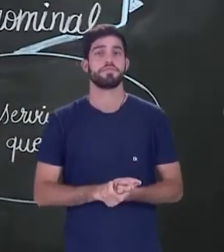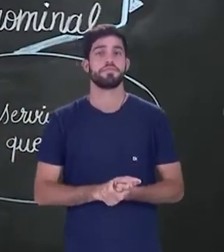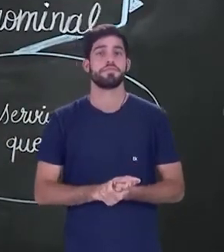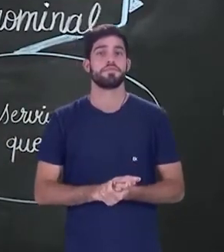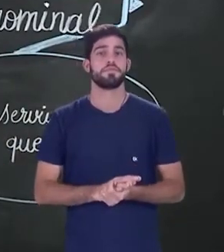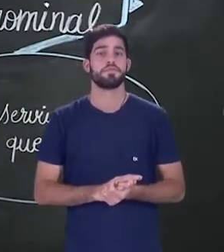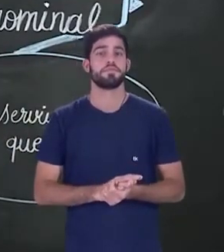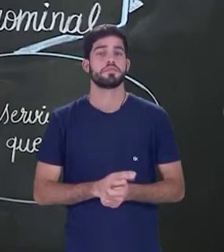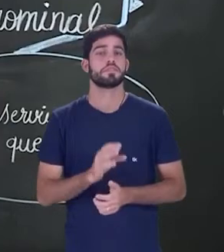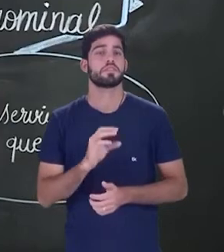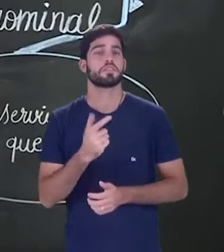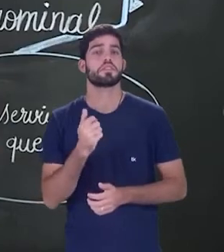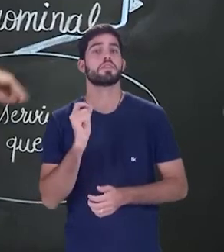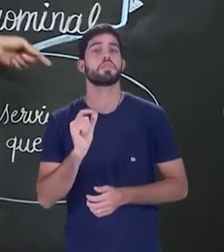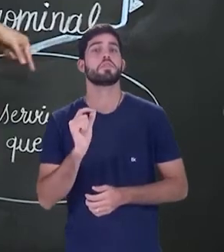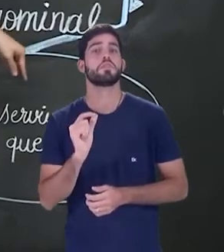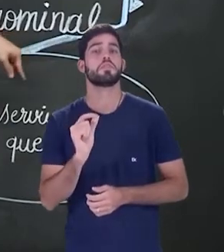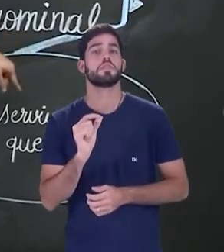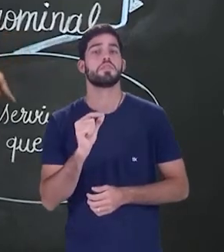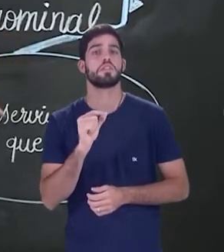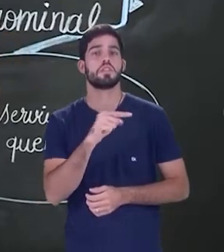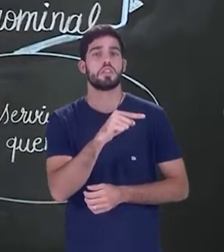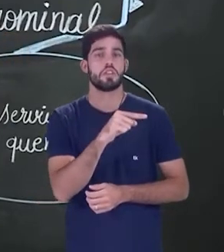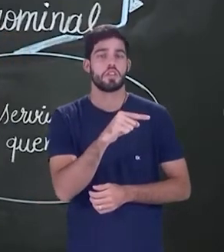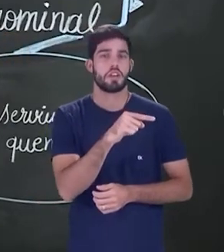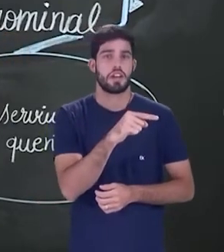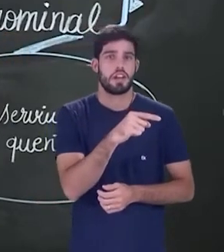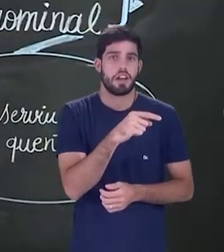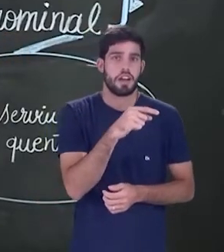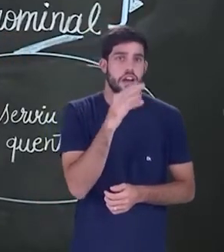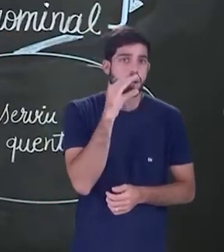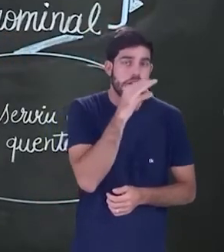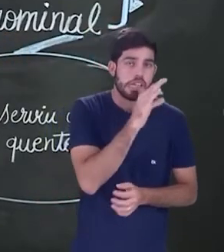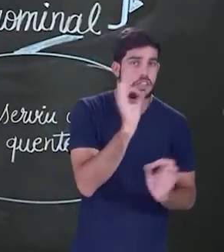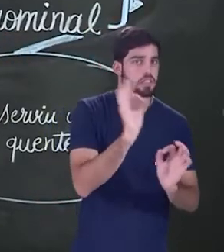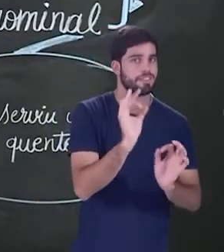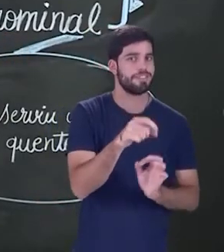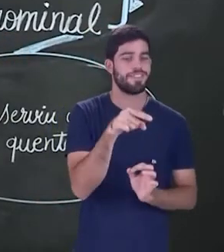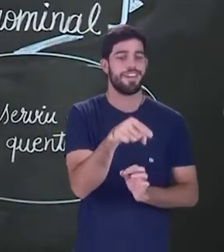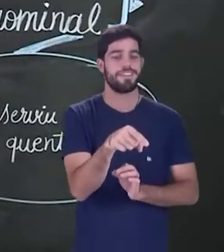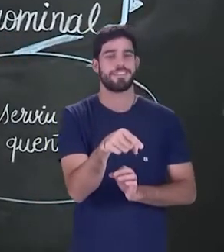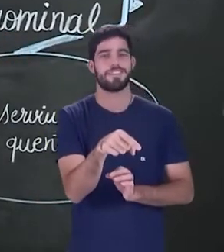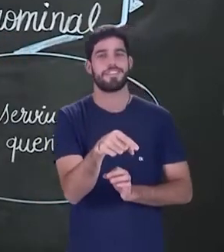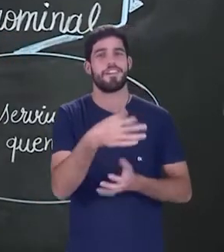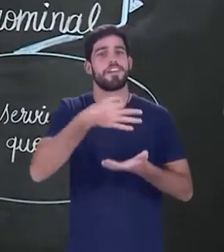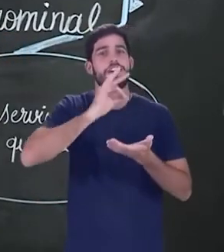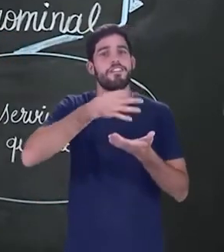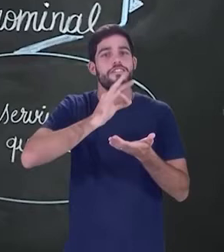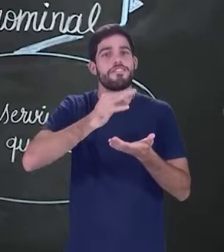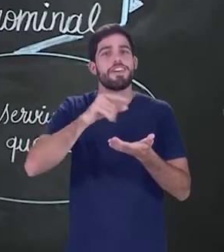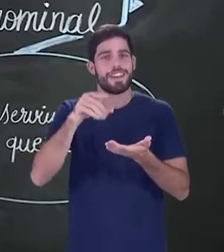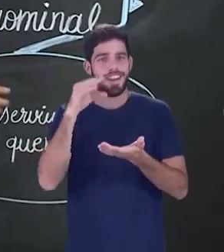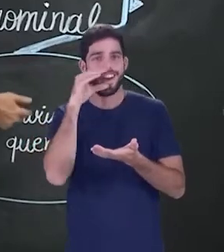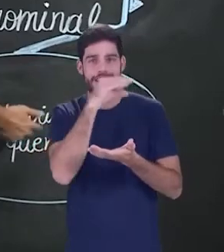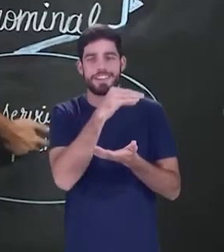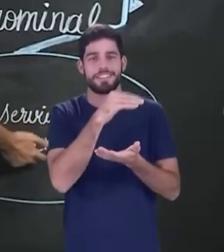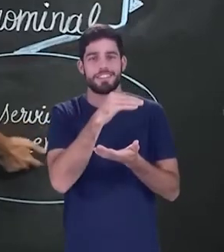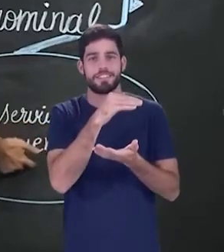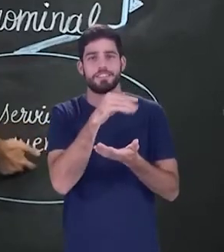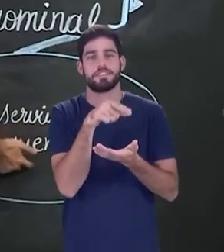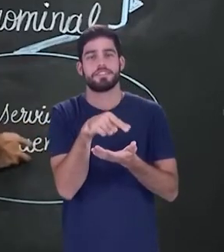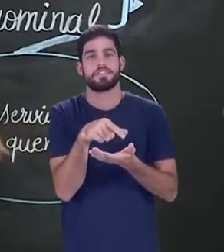caso, obviamente, não é o anfitrião que está quente, é o café, que é o complemento do verbo. Nesse caso, então, a gente tem